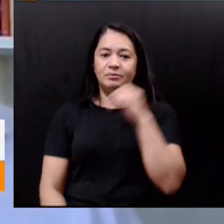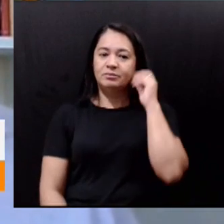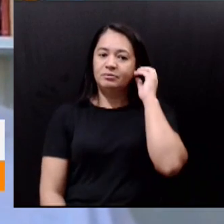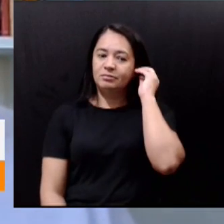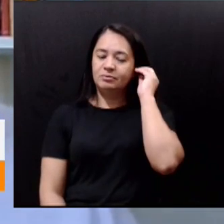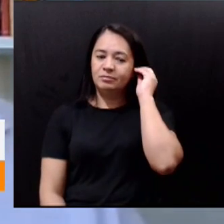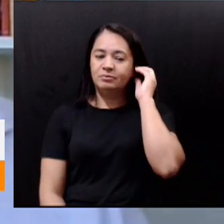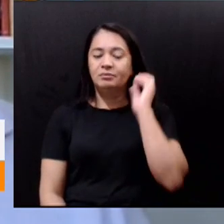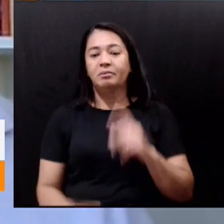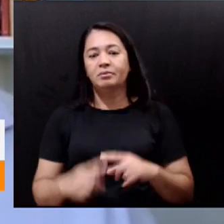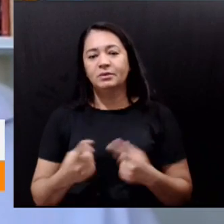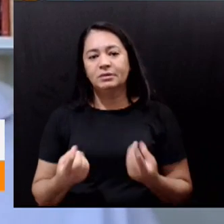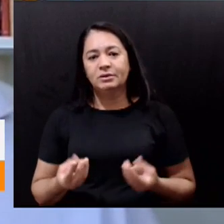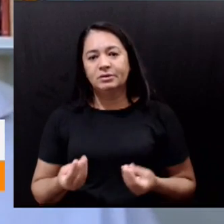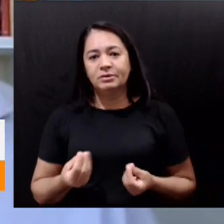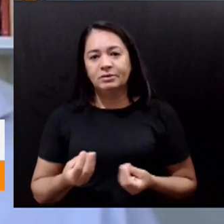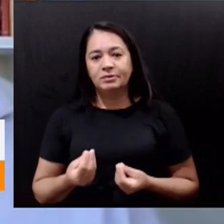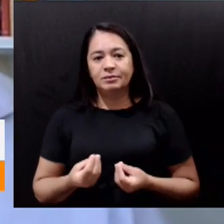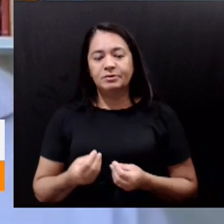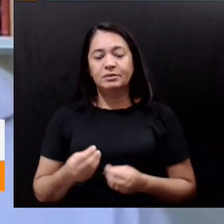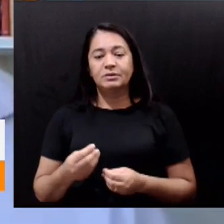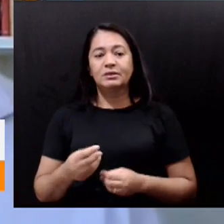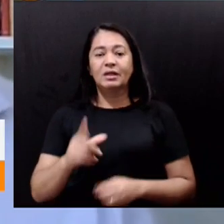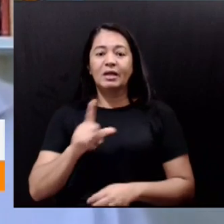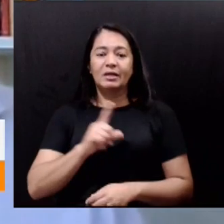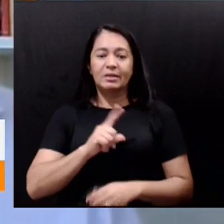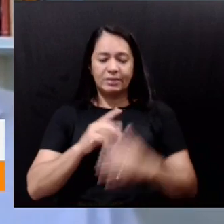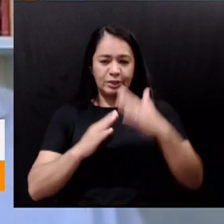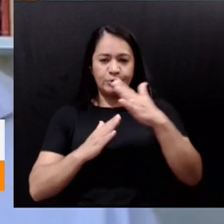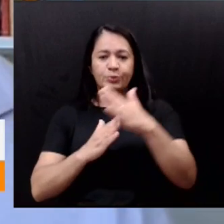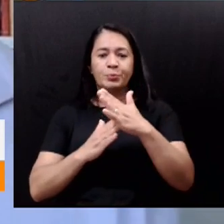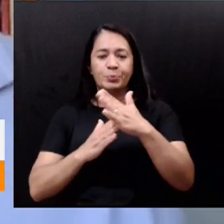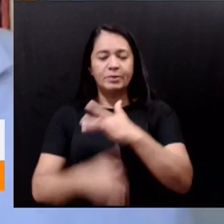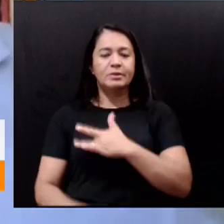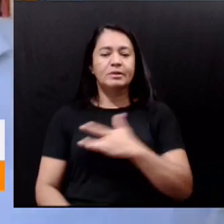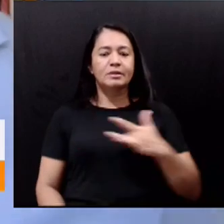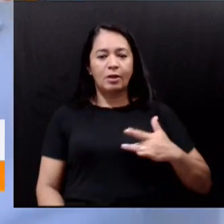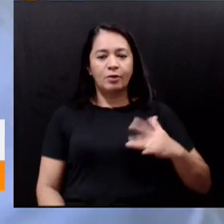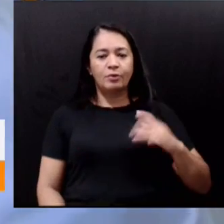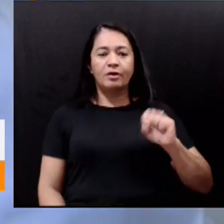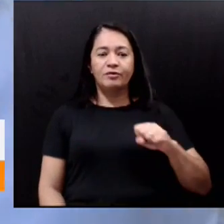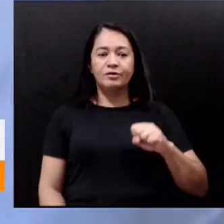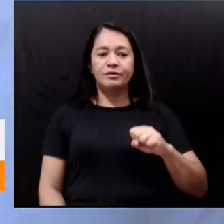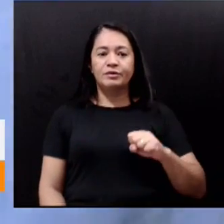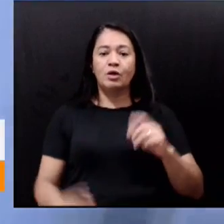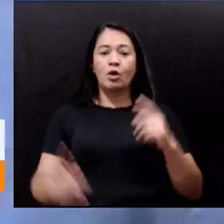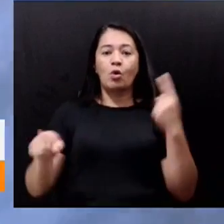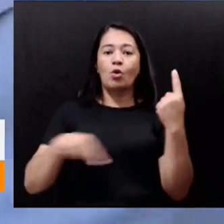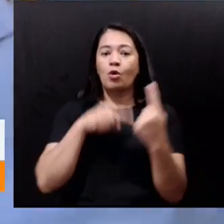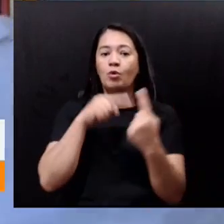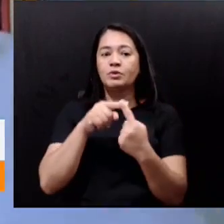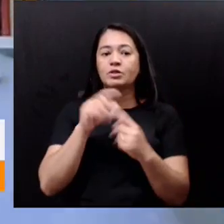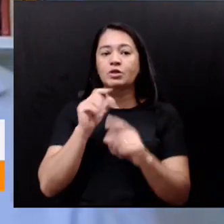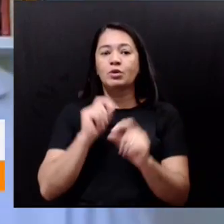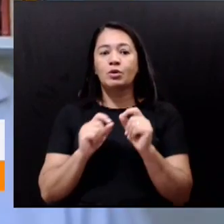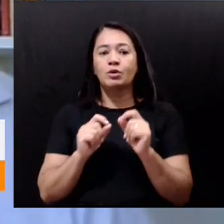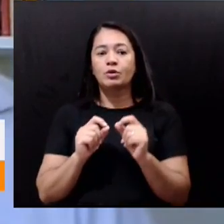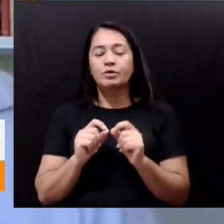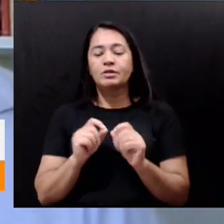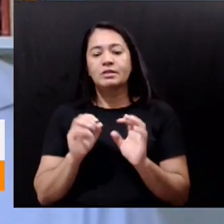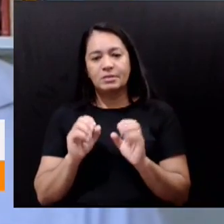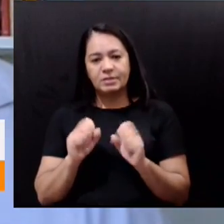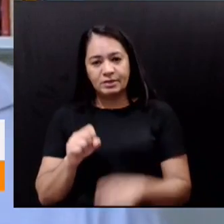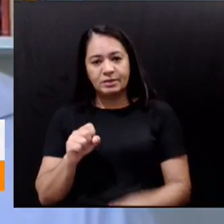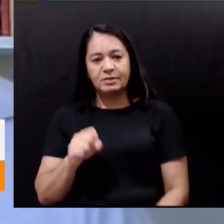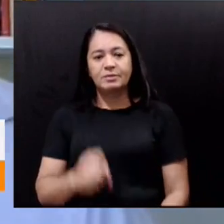assim, existe esse limite saudável. Como, sendo mais objetivo na resposta, existe sim esse limite